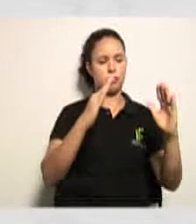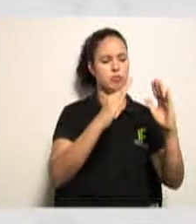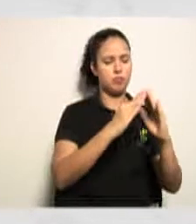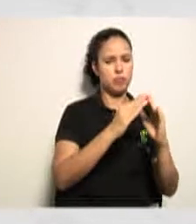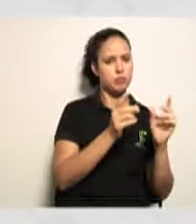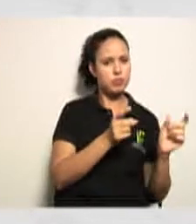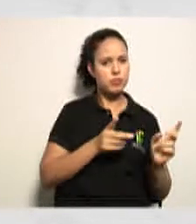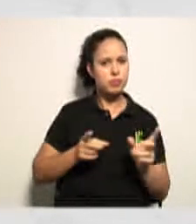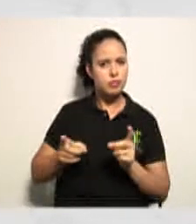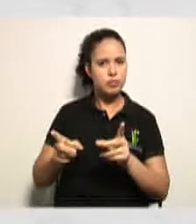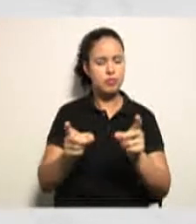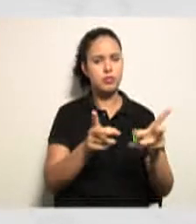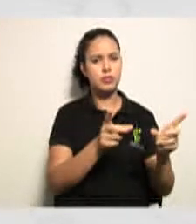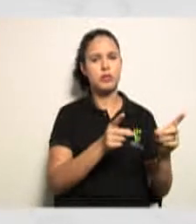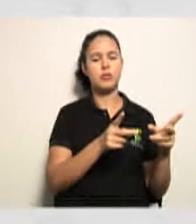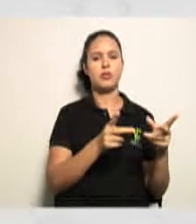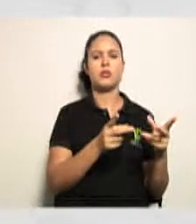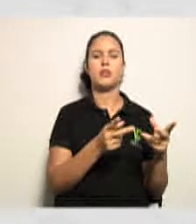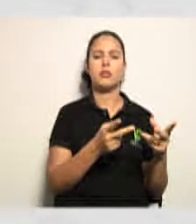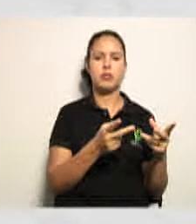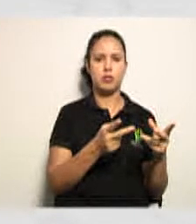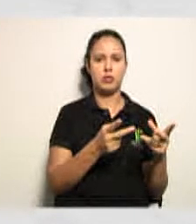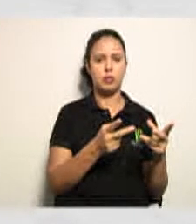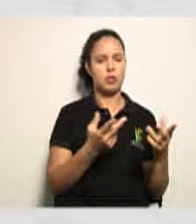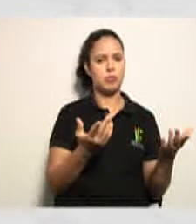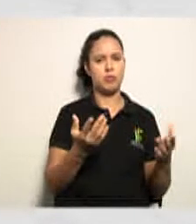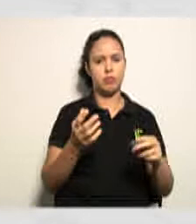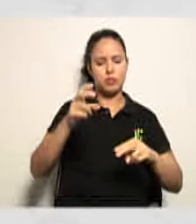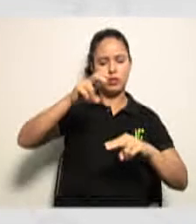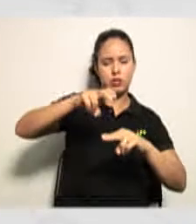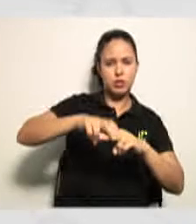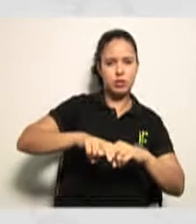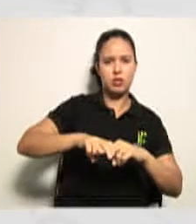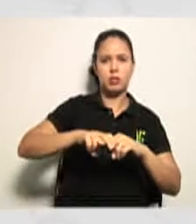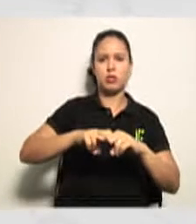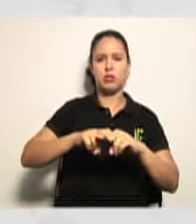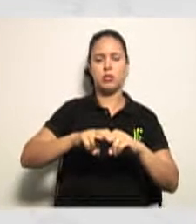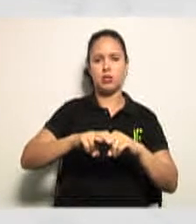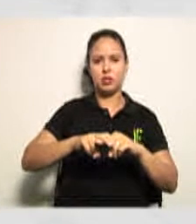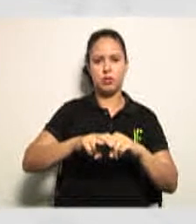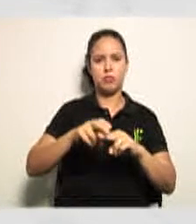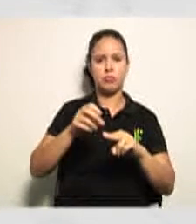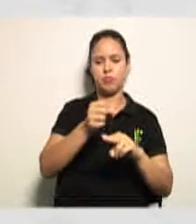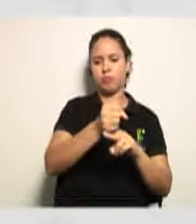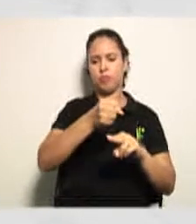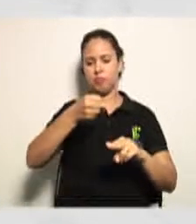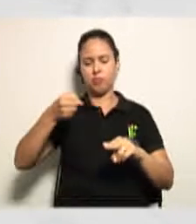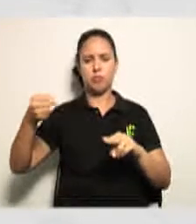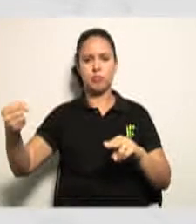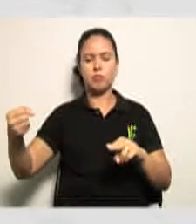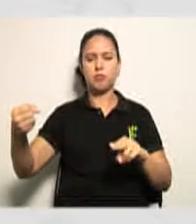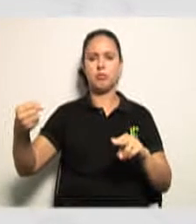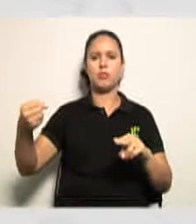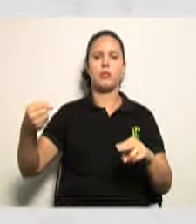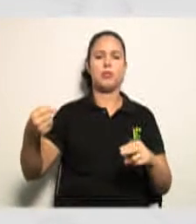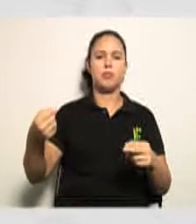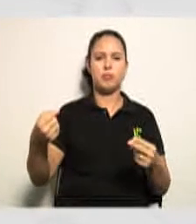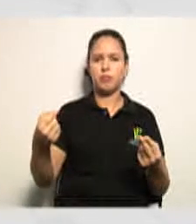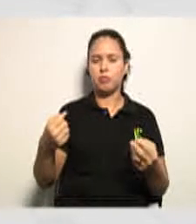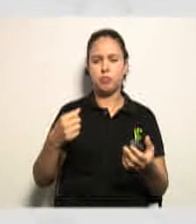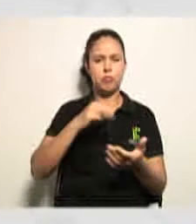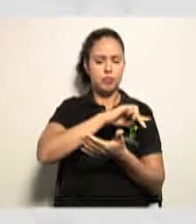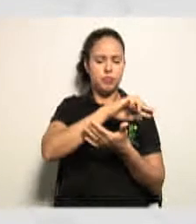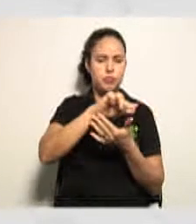estabelecimento, as coisas, o mobiliário, todo aquele maquinário que precisa para se produzir